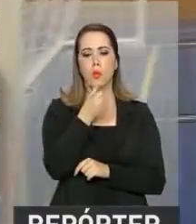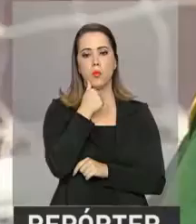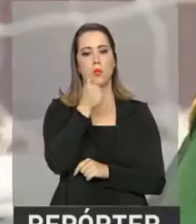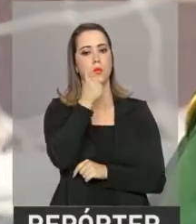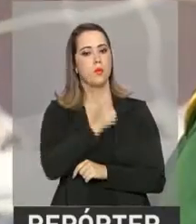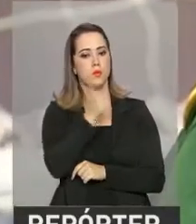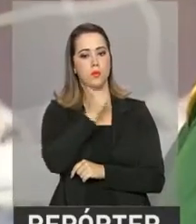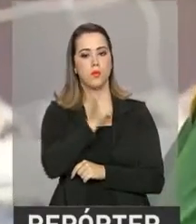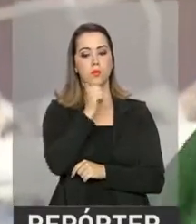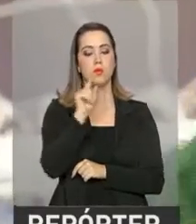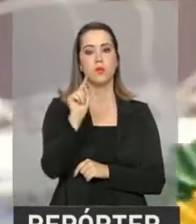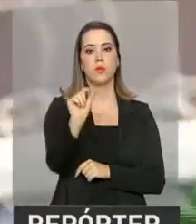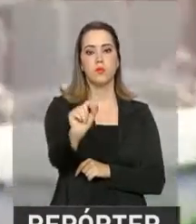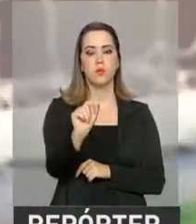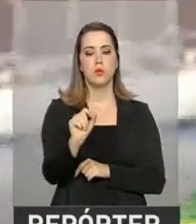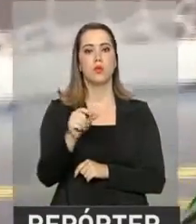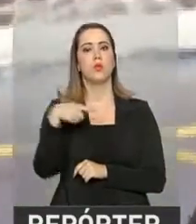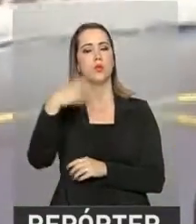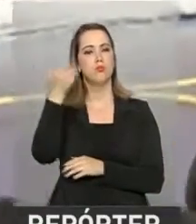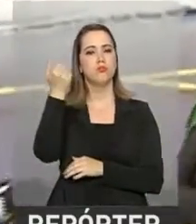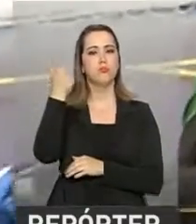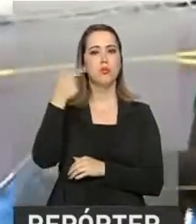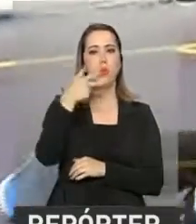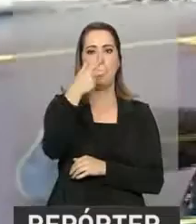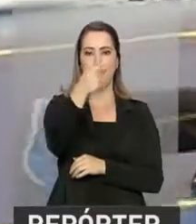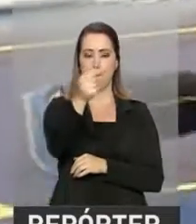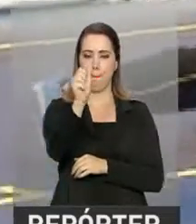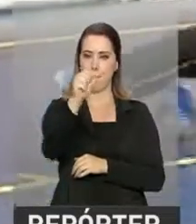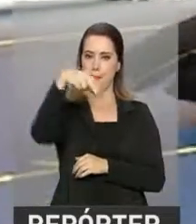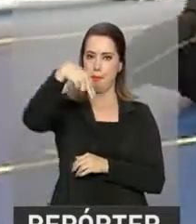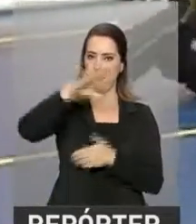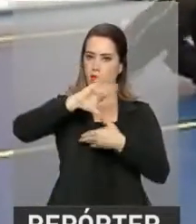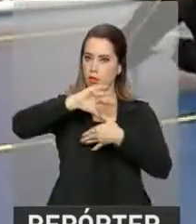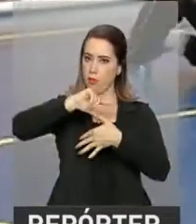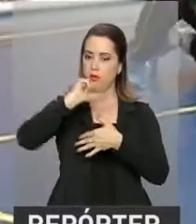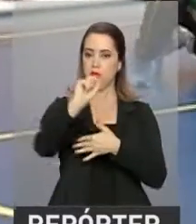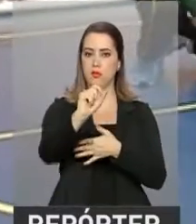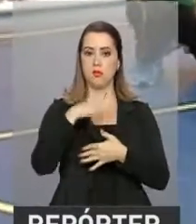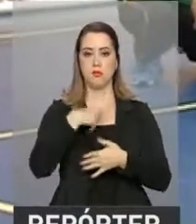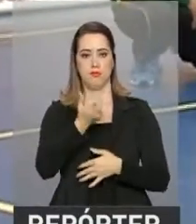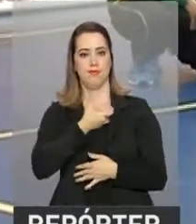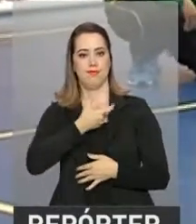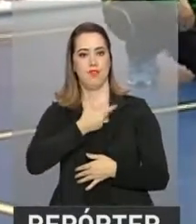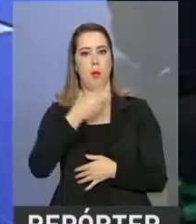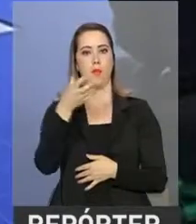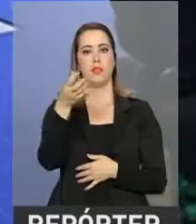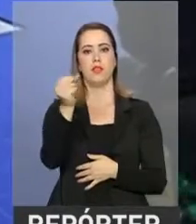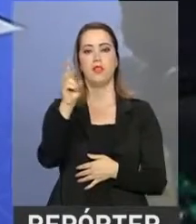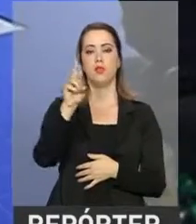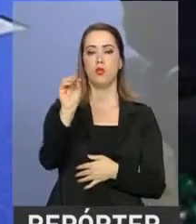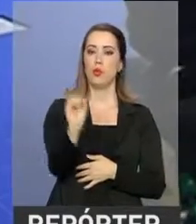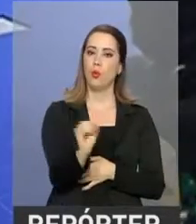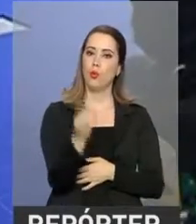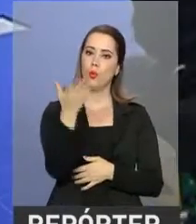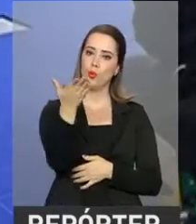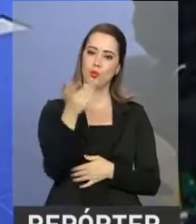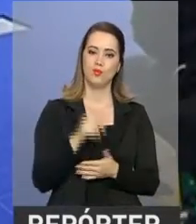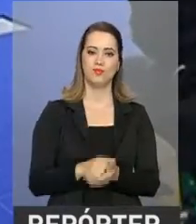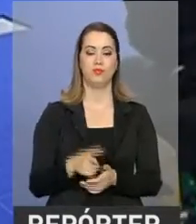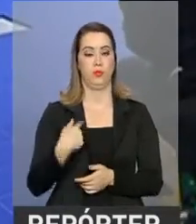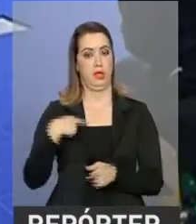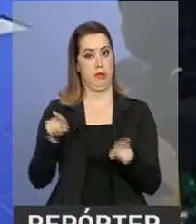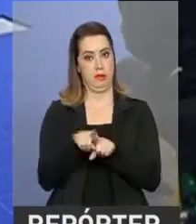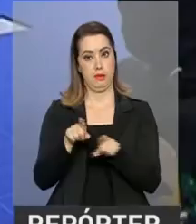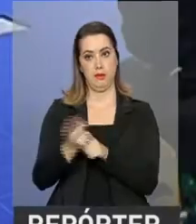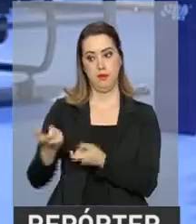no últimos jogos para panamericanos no ano passado em toronto a medalha foi de ouro os atletas da esgrima